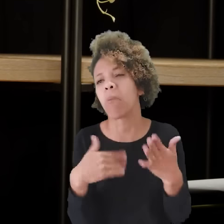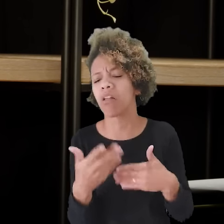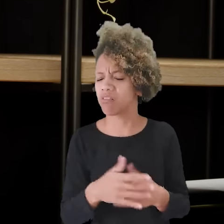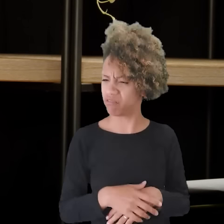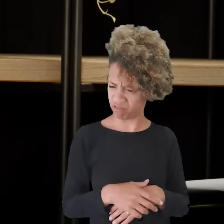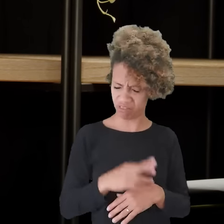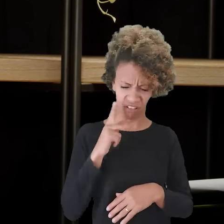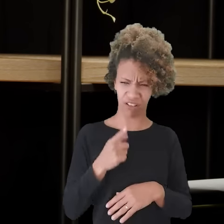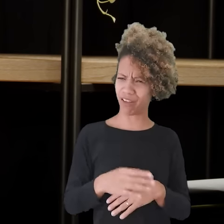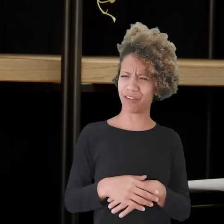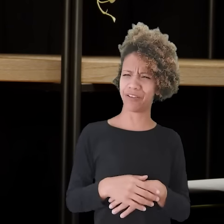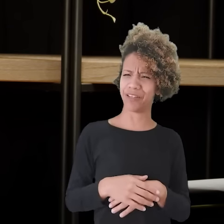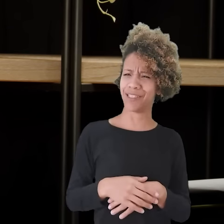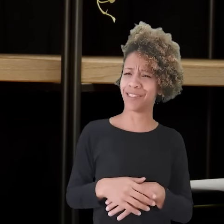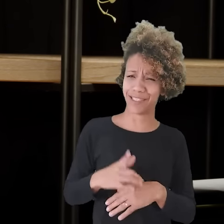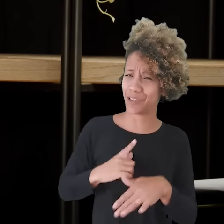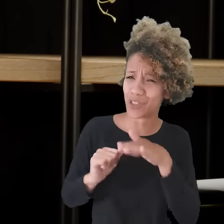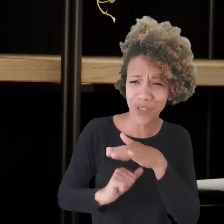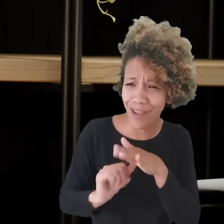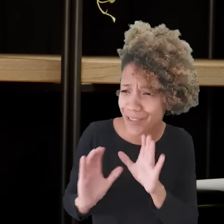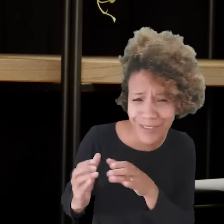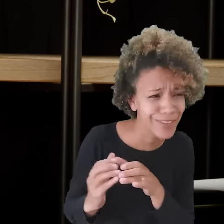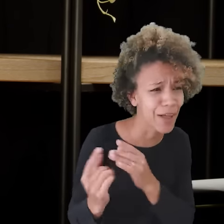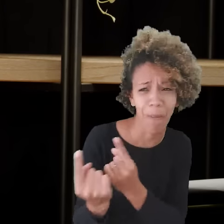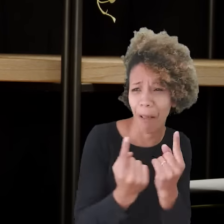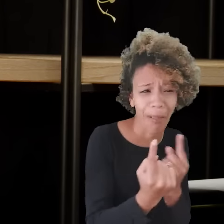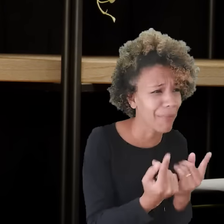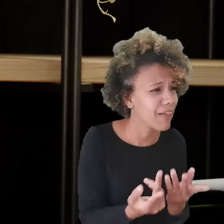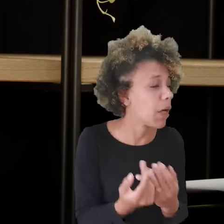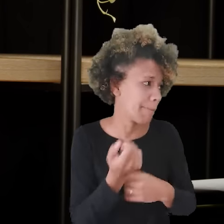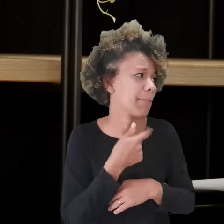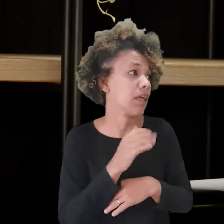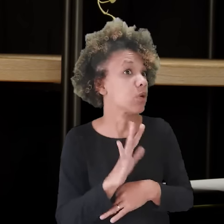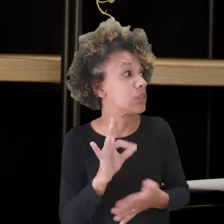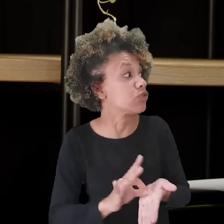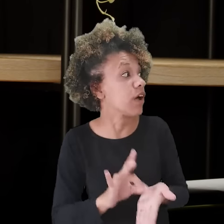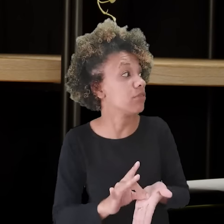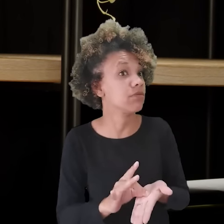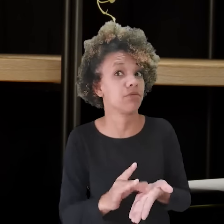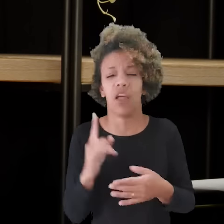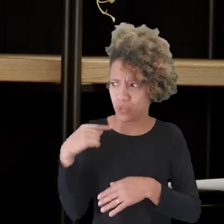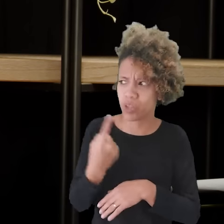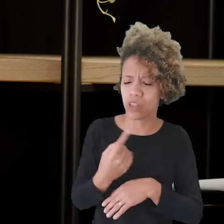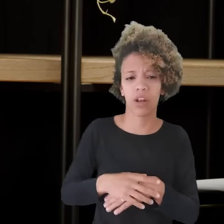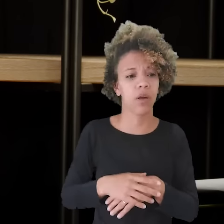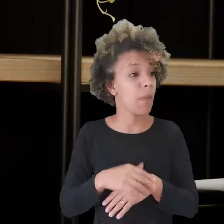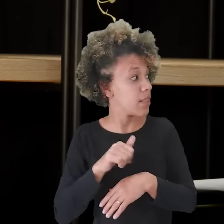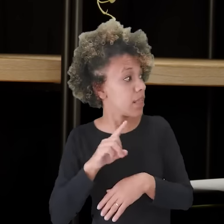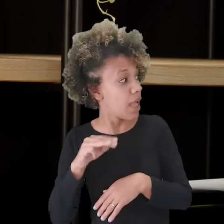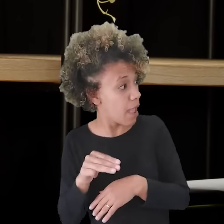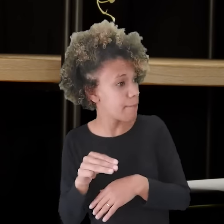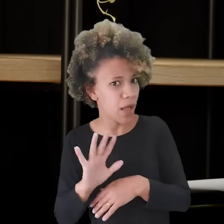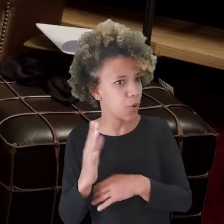tal tal tal Eu falei mano os caras estão se reunindo pra odiar até uma piada que isso aconteceu de fato um cara